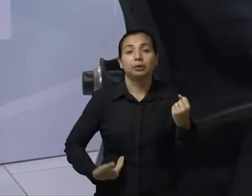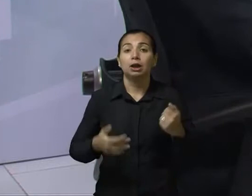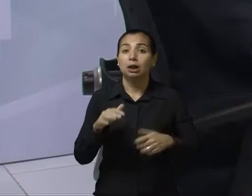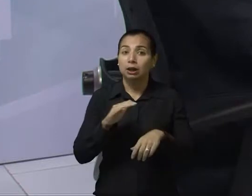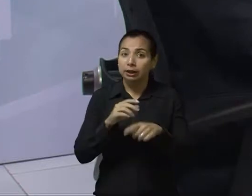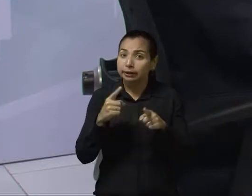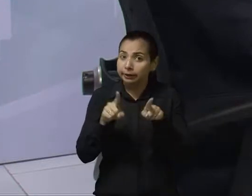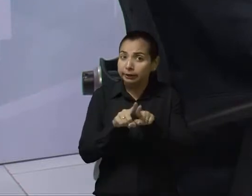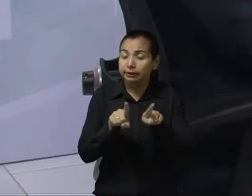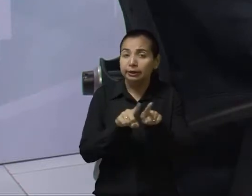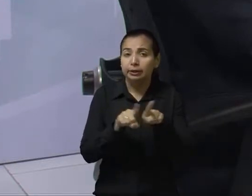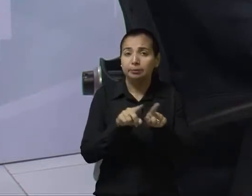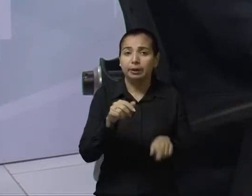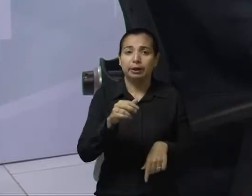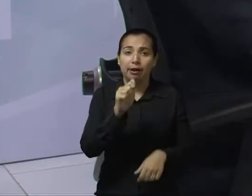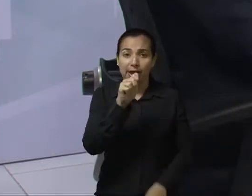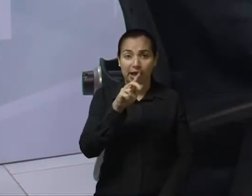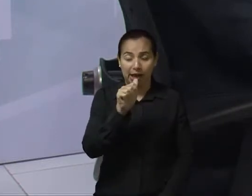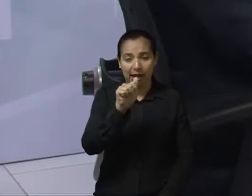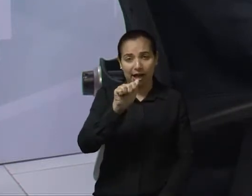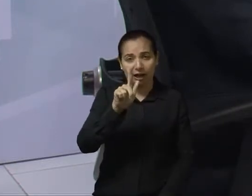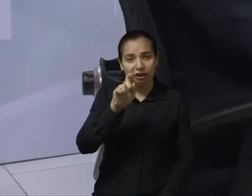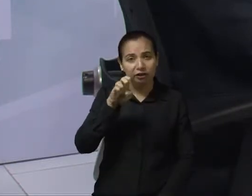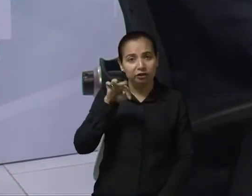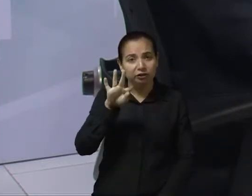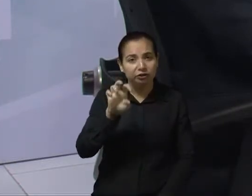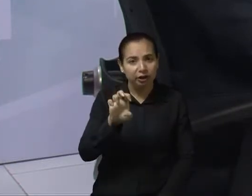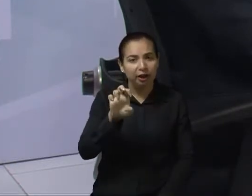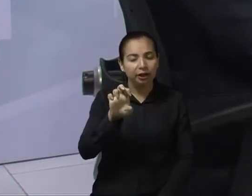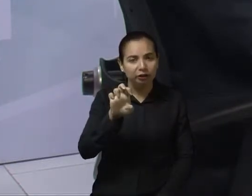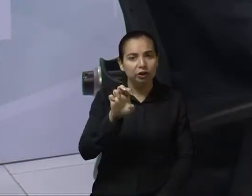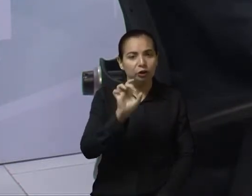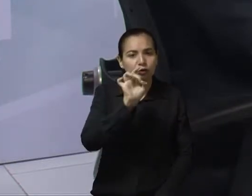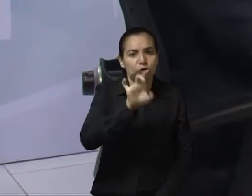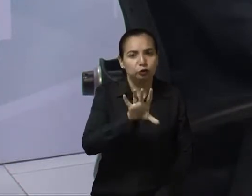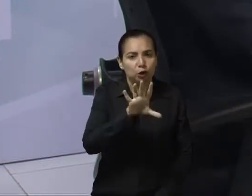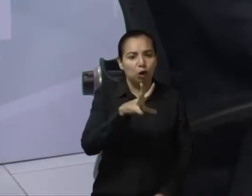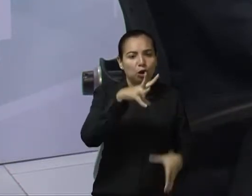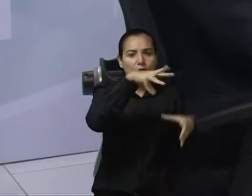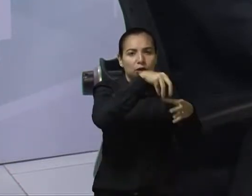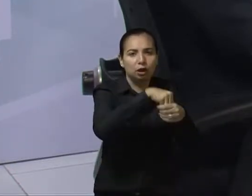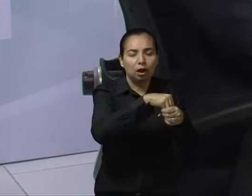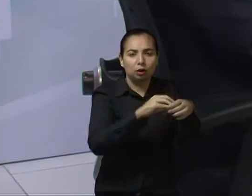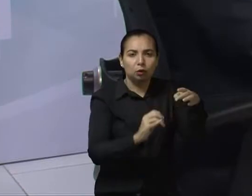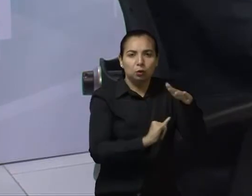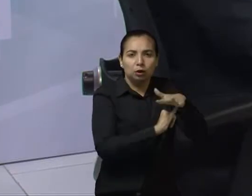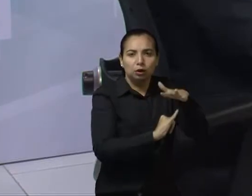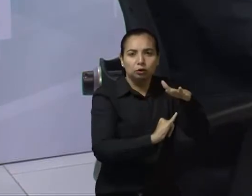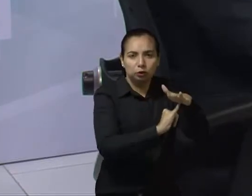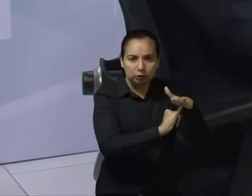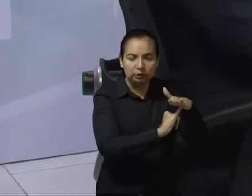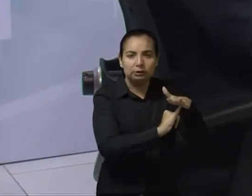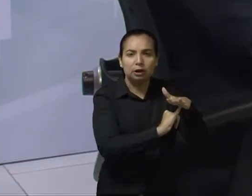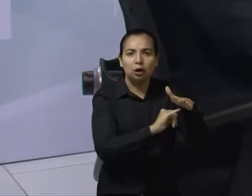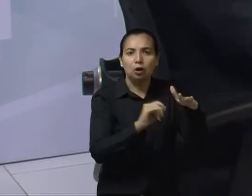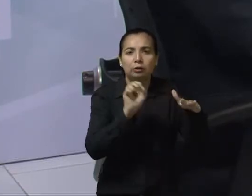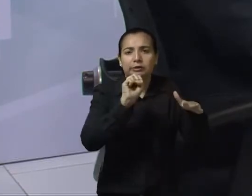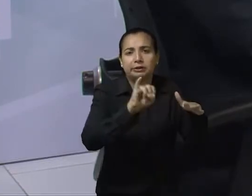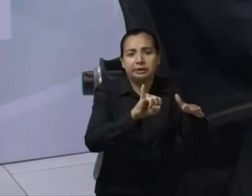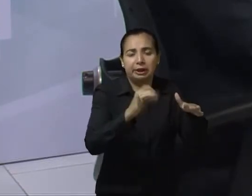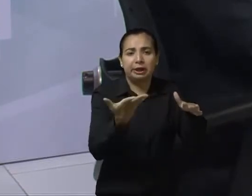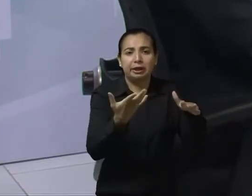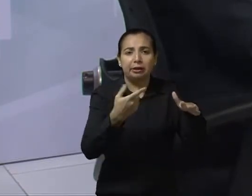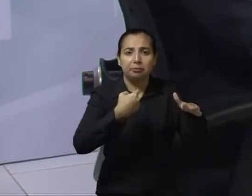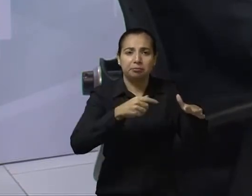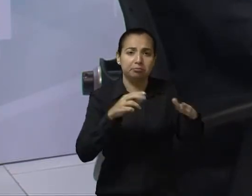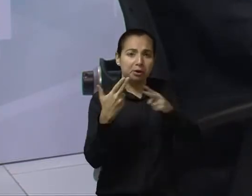nessa questão de tirar o agente penitenciário de um limbo institucional, um limbo orgânico, em que ele não sabe se sua